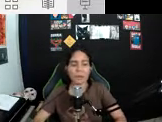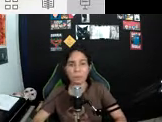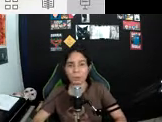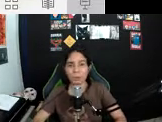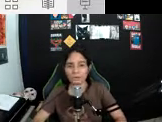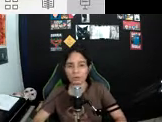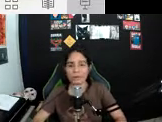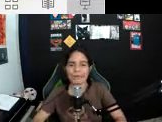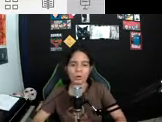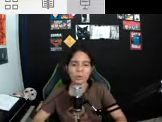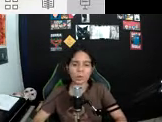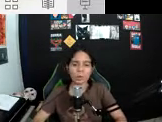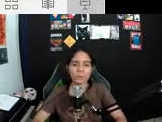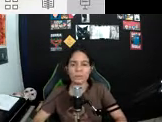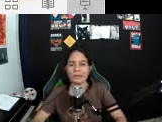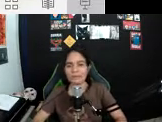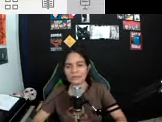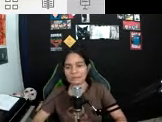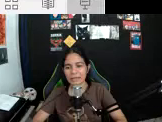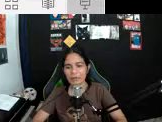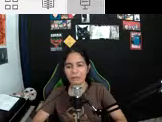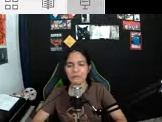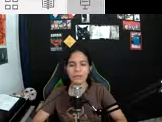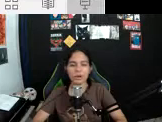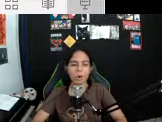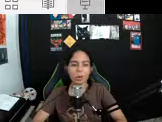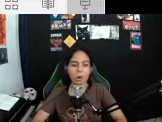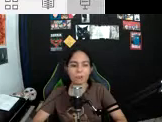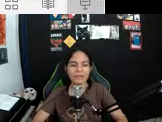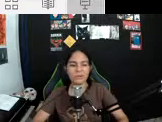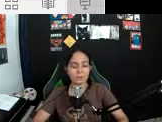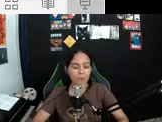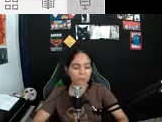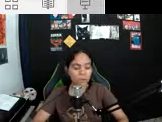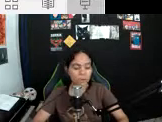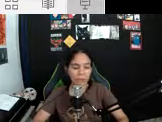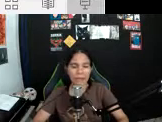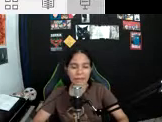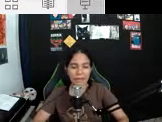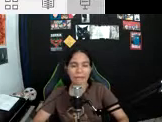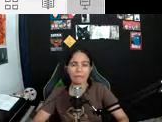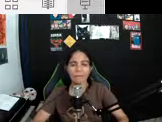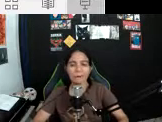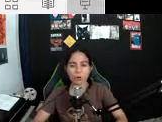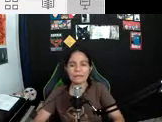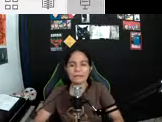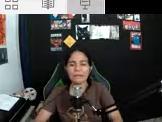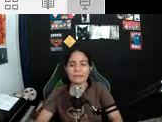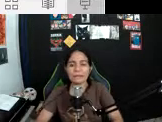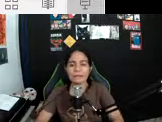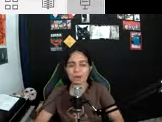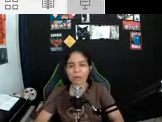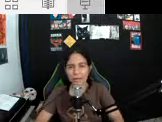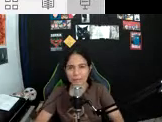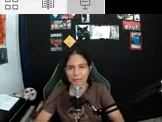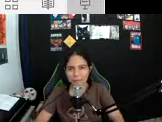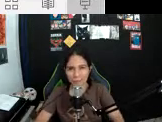34, provocar, cooperar, ser conivente ou omisso com qualquer forma